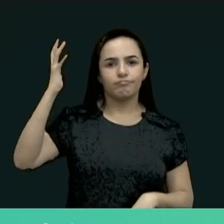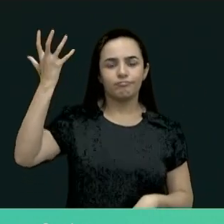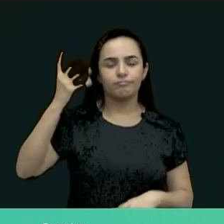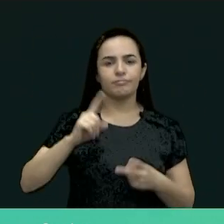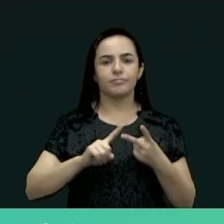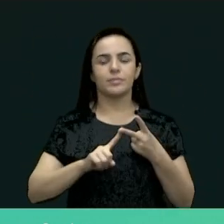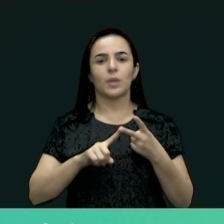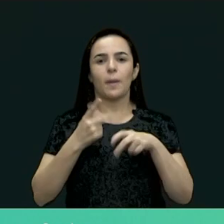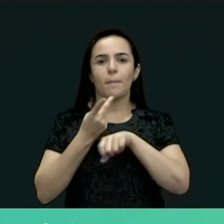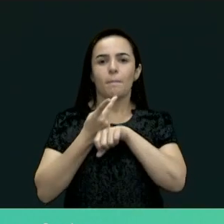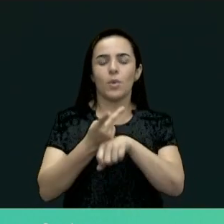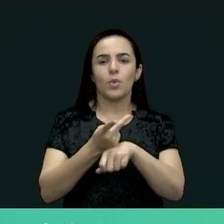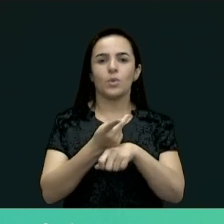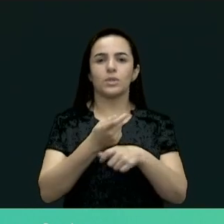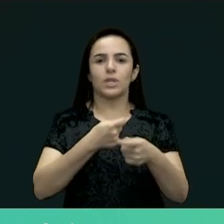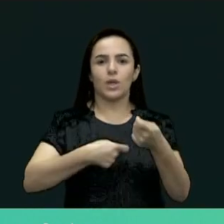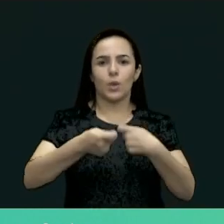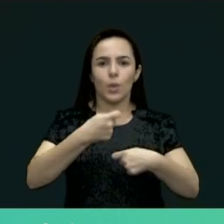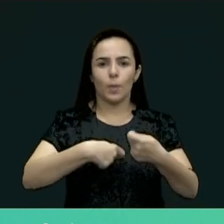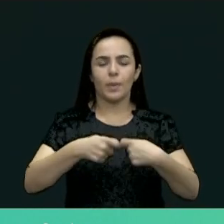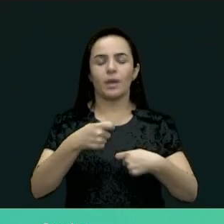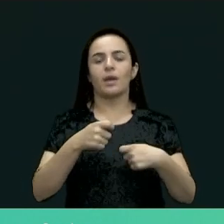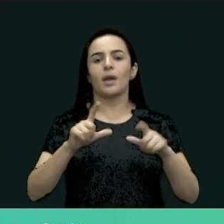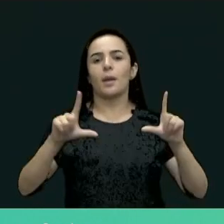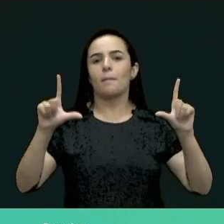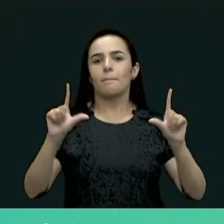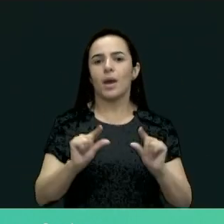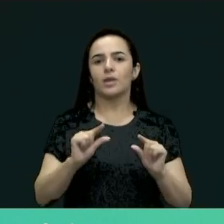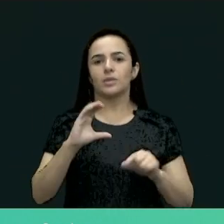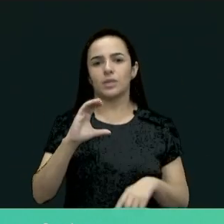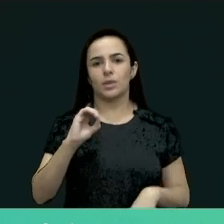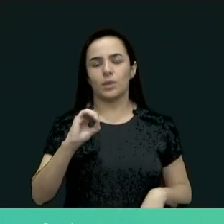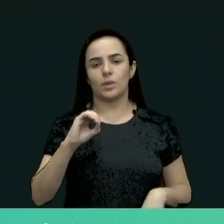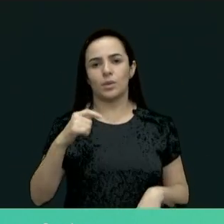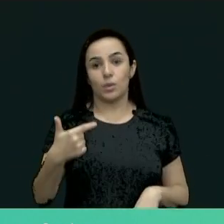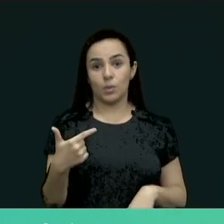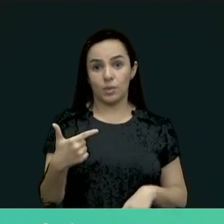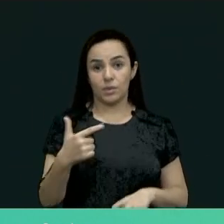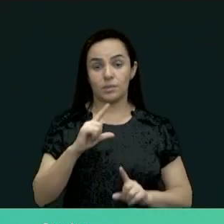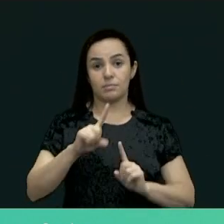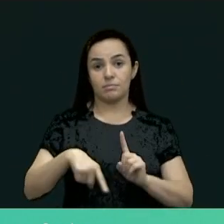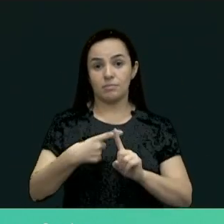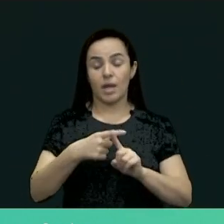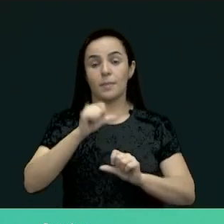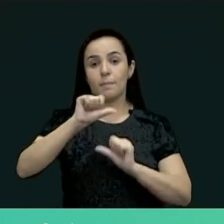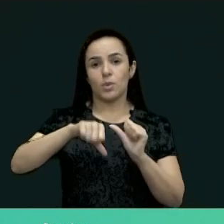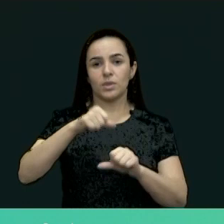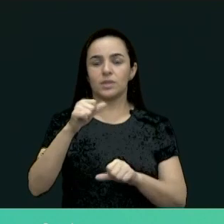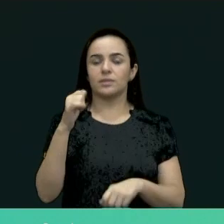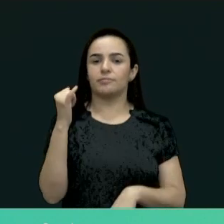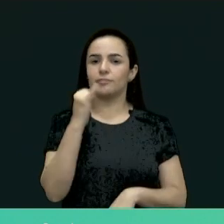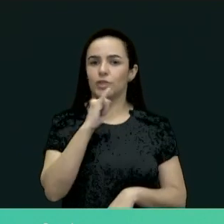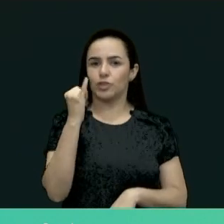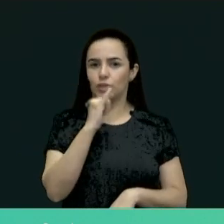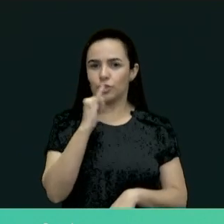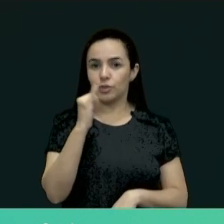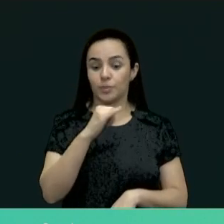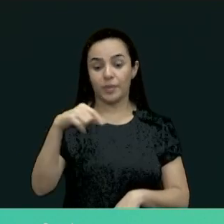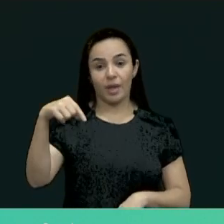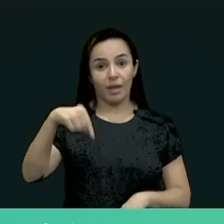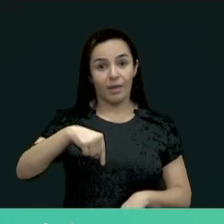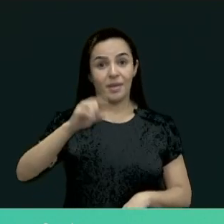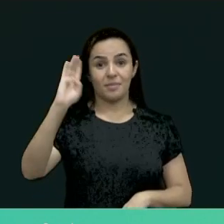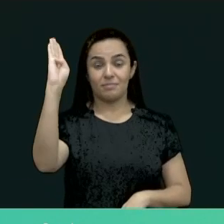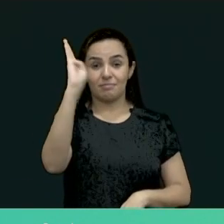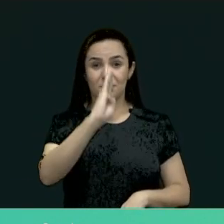busca pela economia de baixo carbono e transição energética. E o Brasil, ele tem se